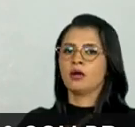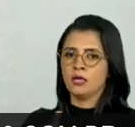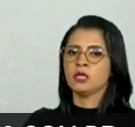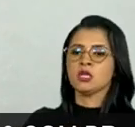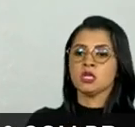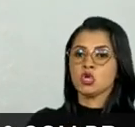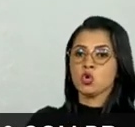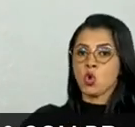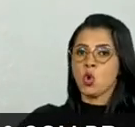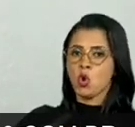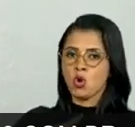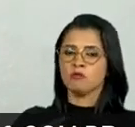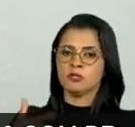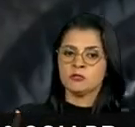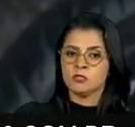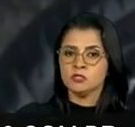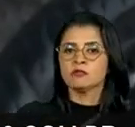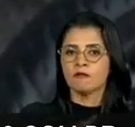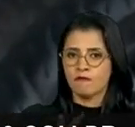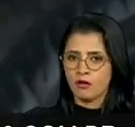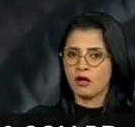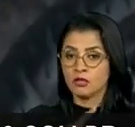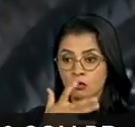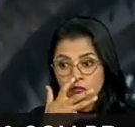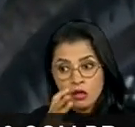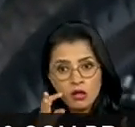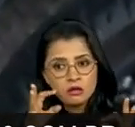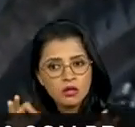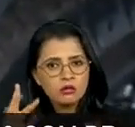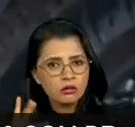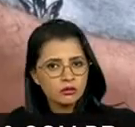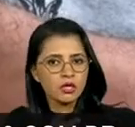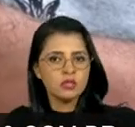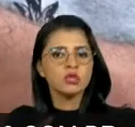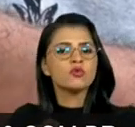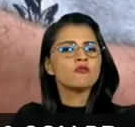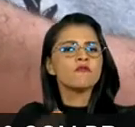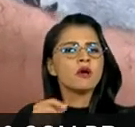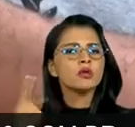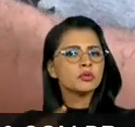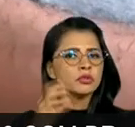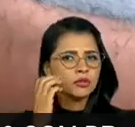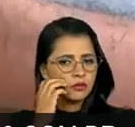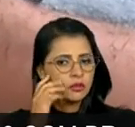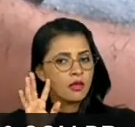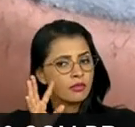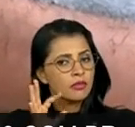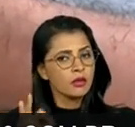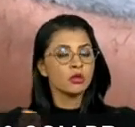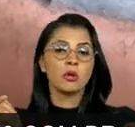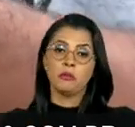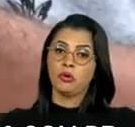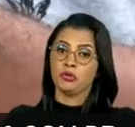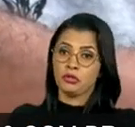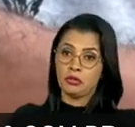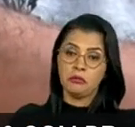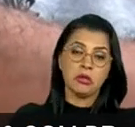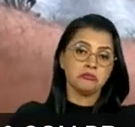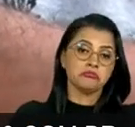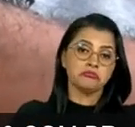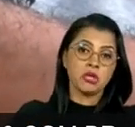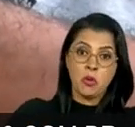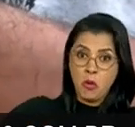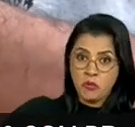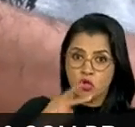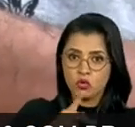de golpe, algum tipo de invasão. Então tem que estar atento o que ocorre e o que você faz com o seu telefone. Você pode também, costumeiramente, quando for